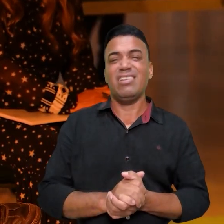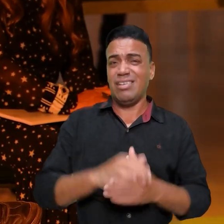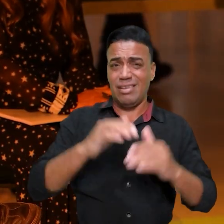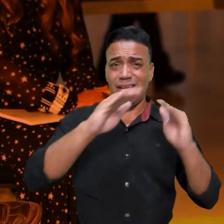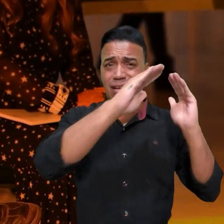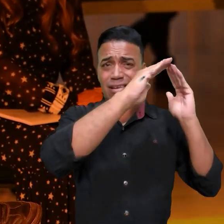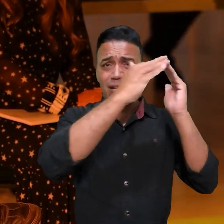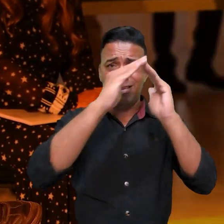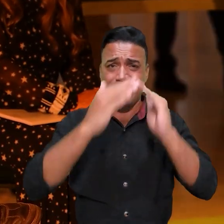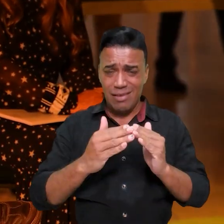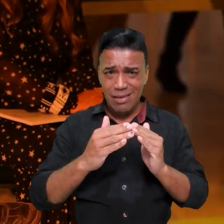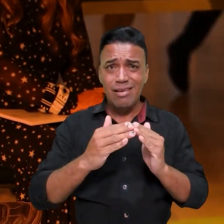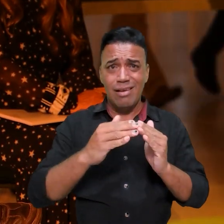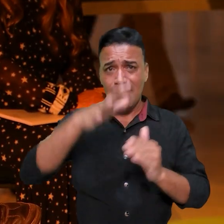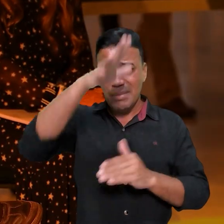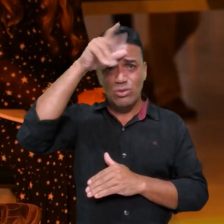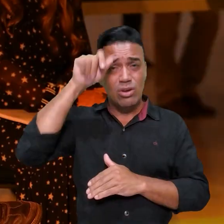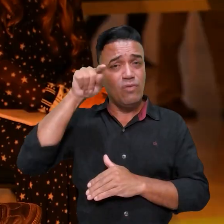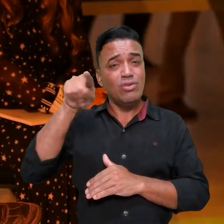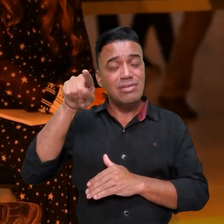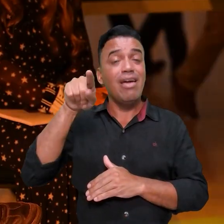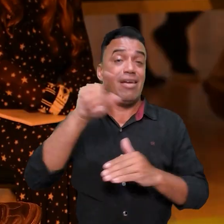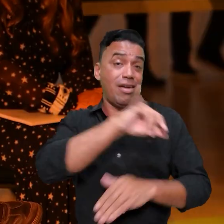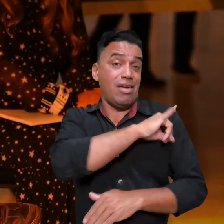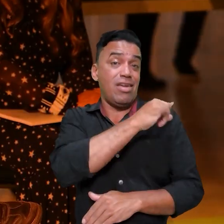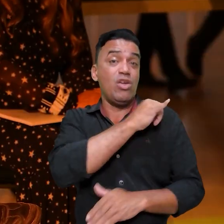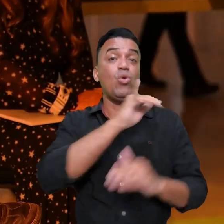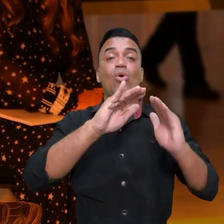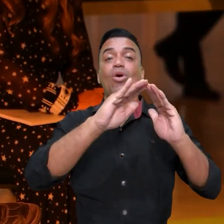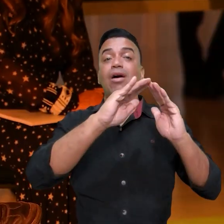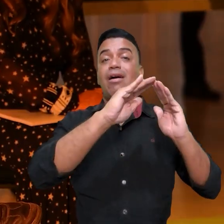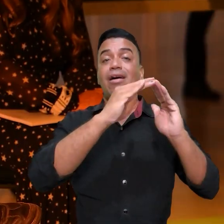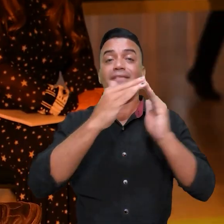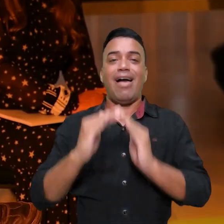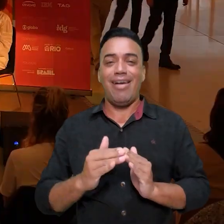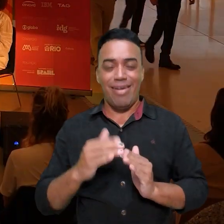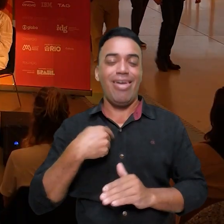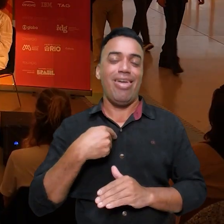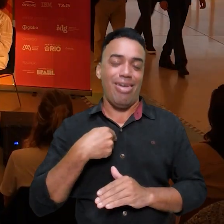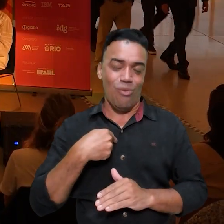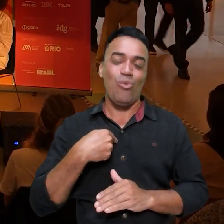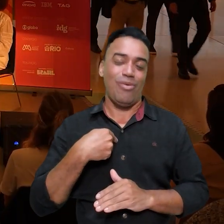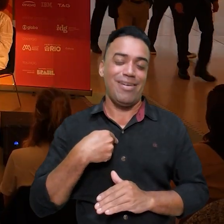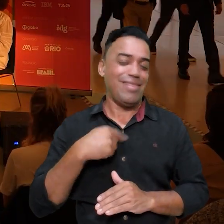está na Amazônia, quem está no centro sou eu, você é que é periferia. E é isso mesmo.